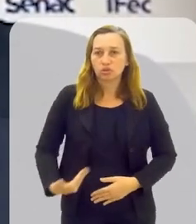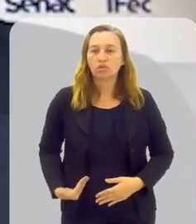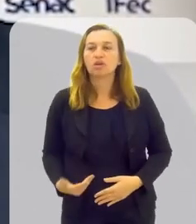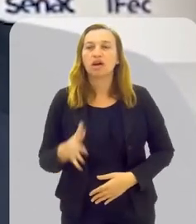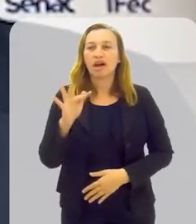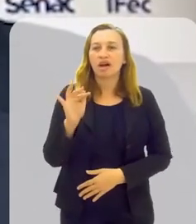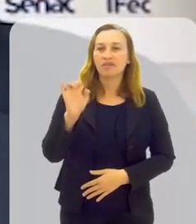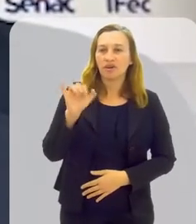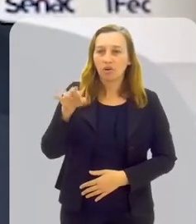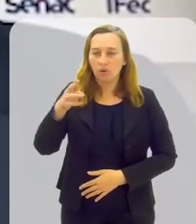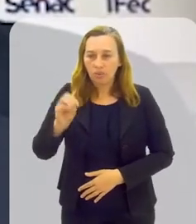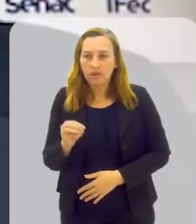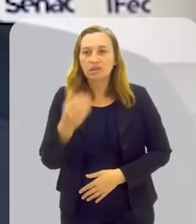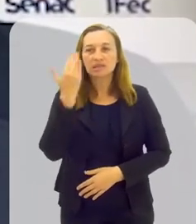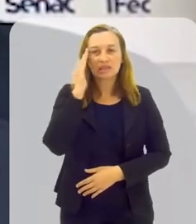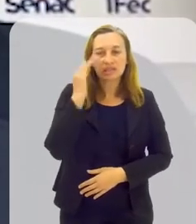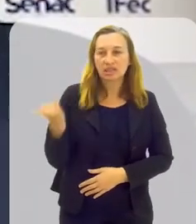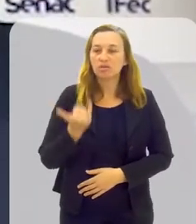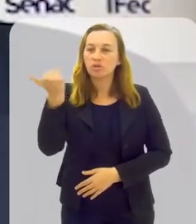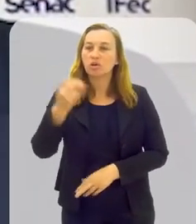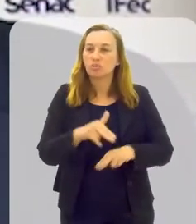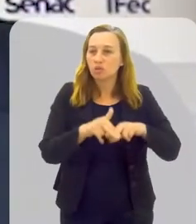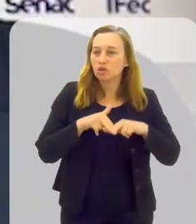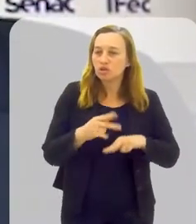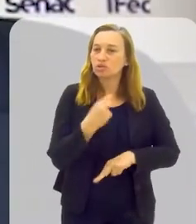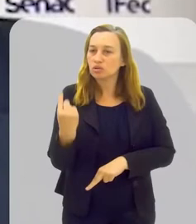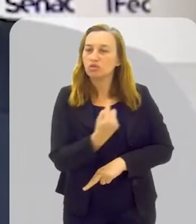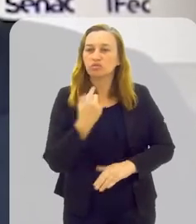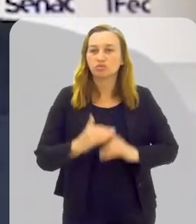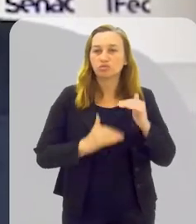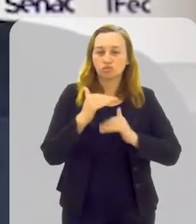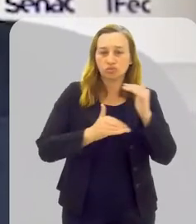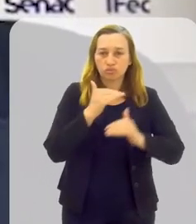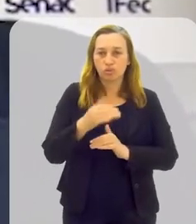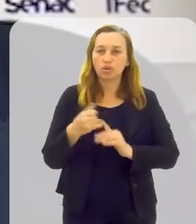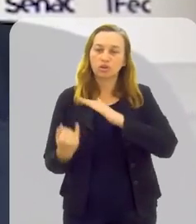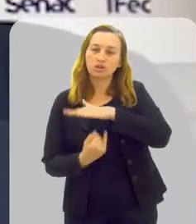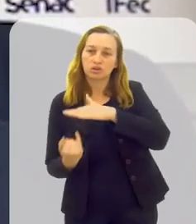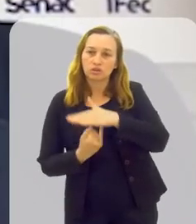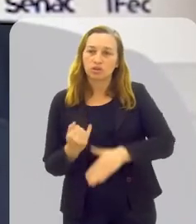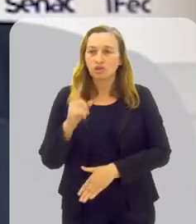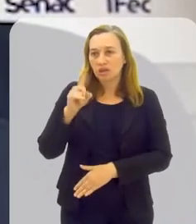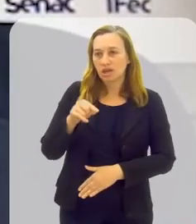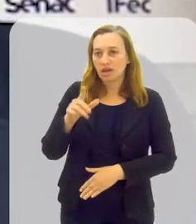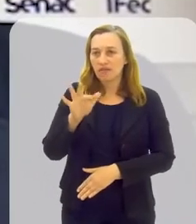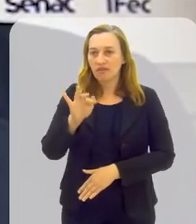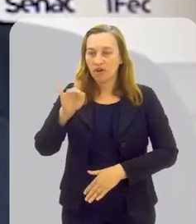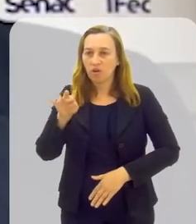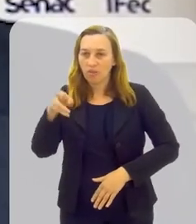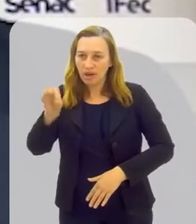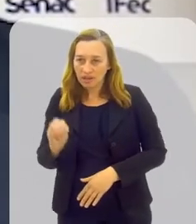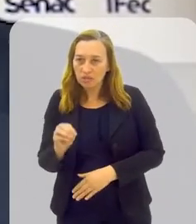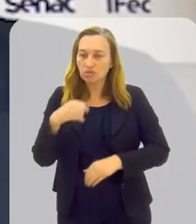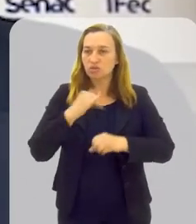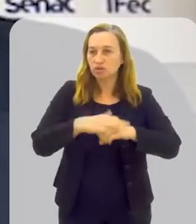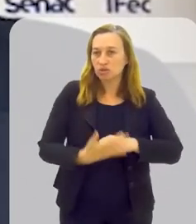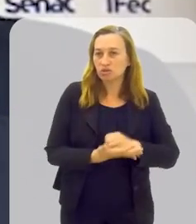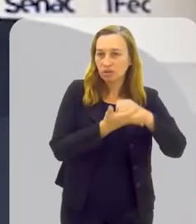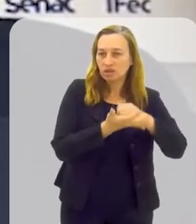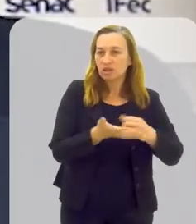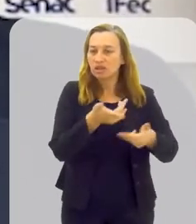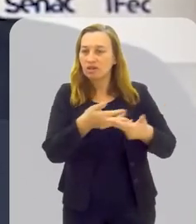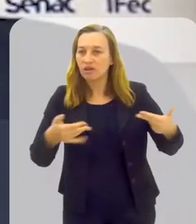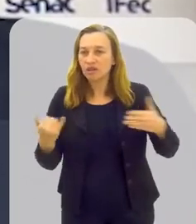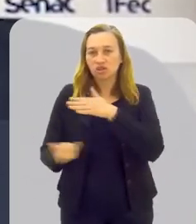públicas e a Fecomércio entende essa importância e por isso nós desenvolvemos esse Instituto que é o Instituto que começa sustentabilidade nós